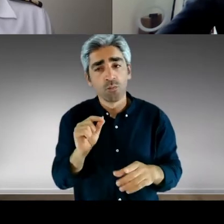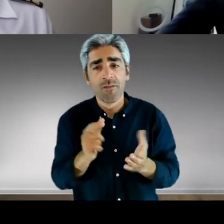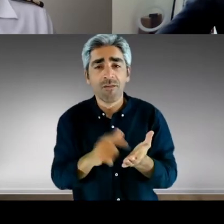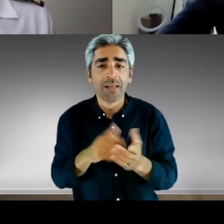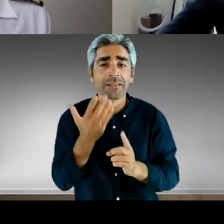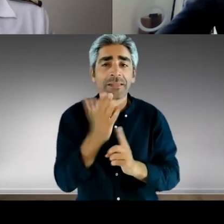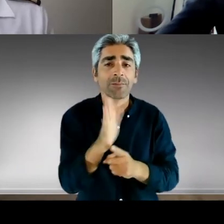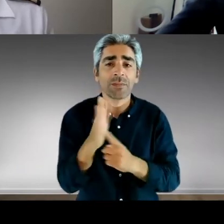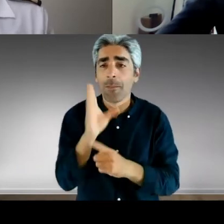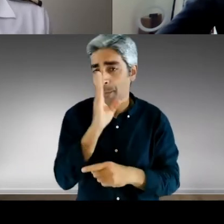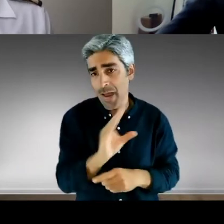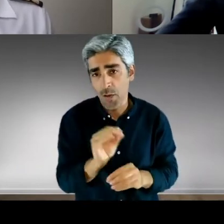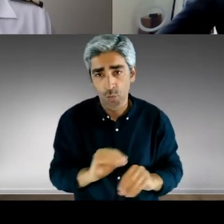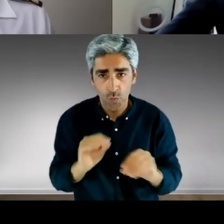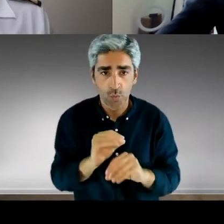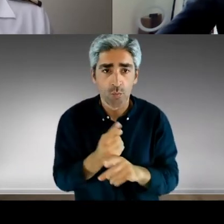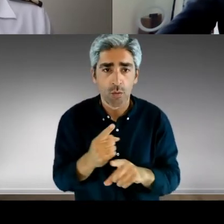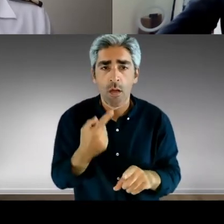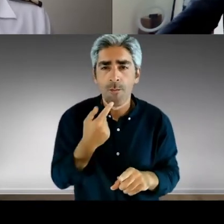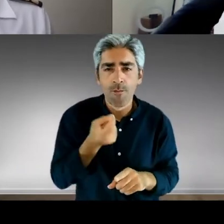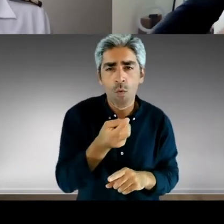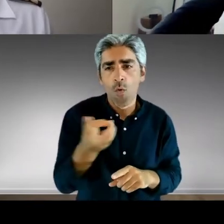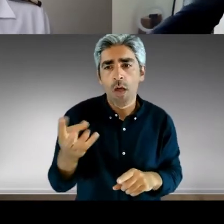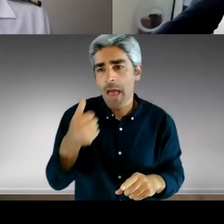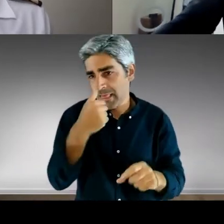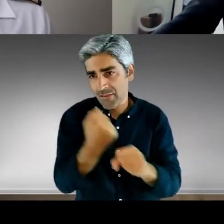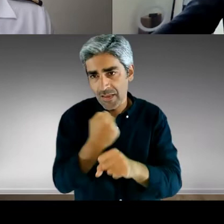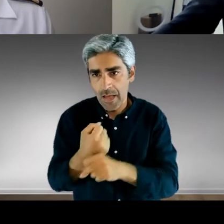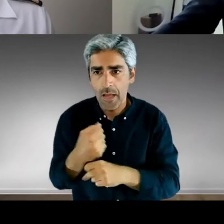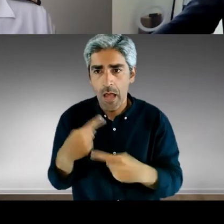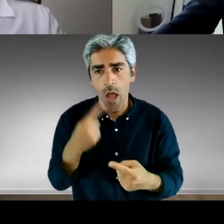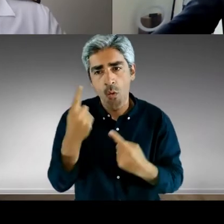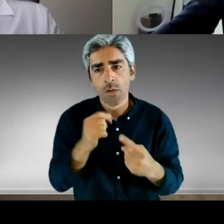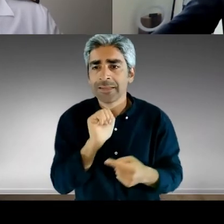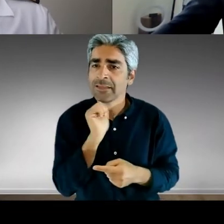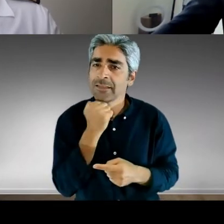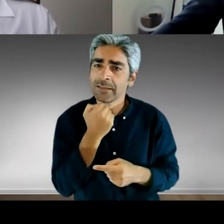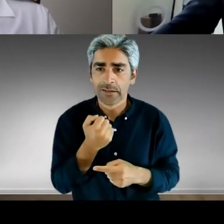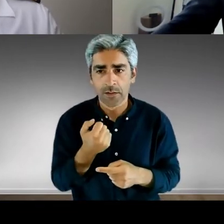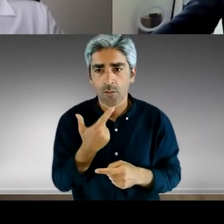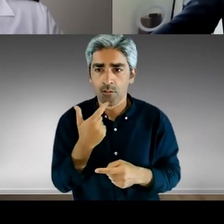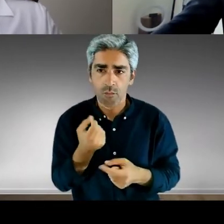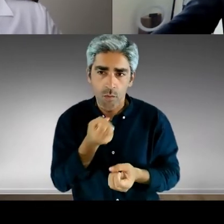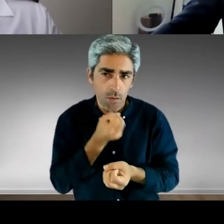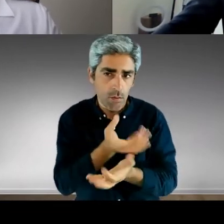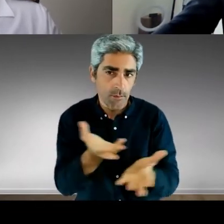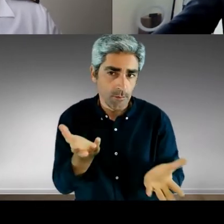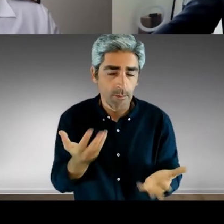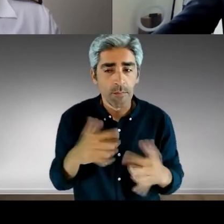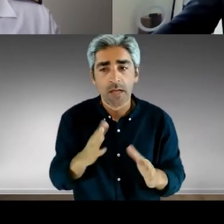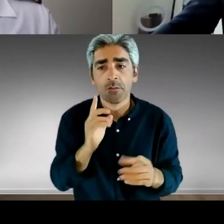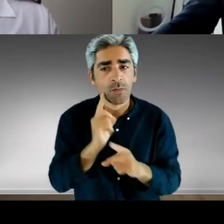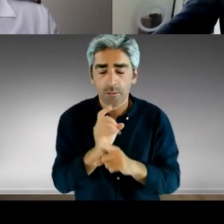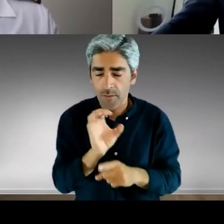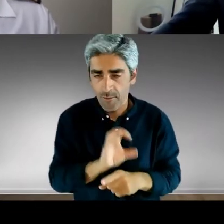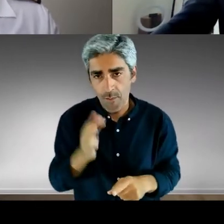exemplos práticos, porque muitas atividades acabam por ter algum sigilo e ser confidenciais, mas de qualquer maneira eu